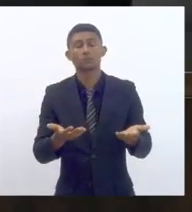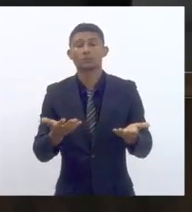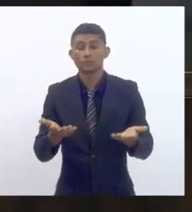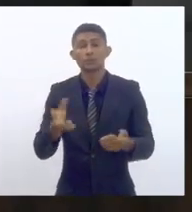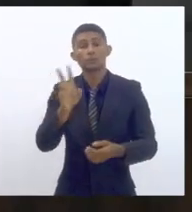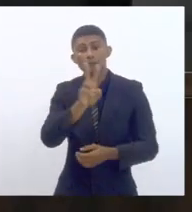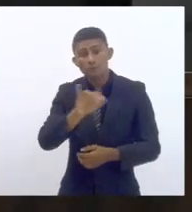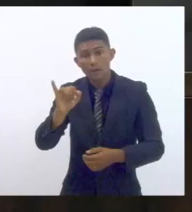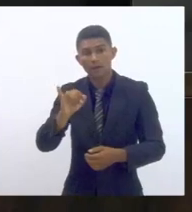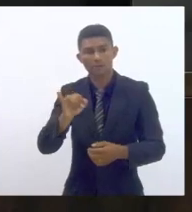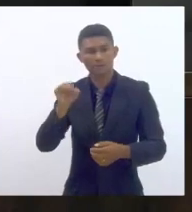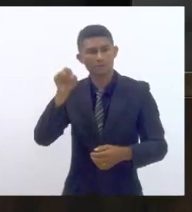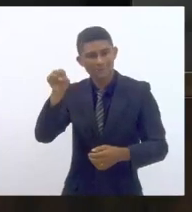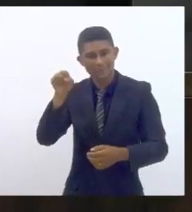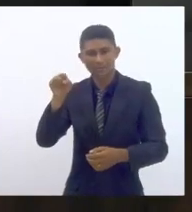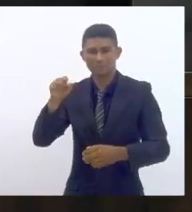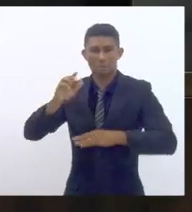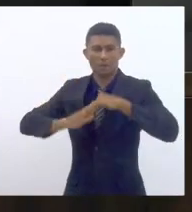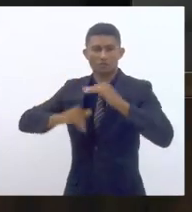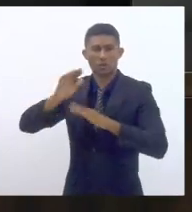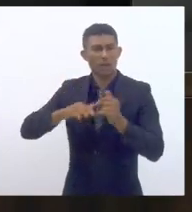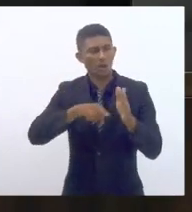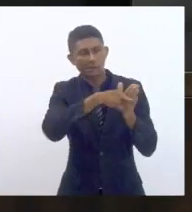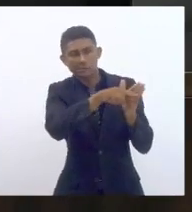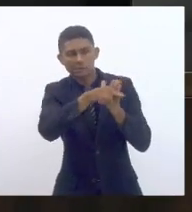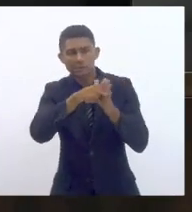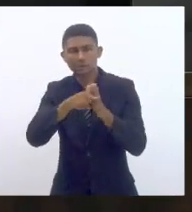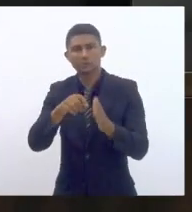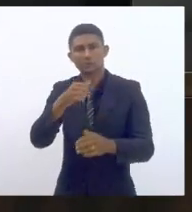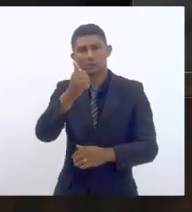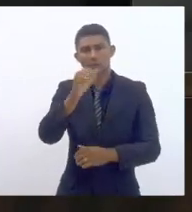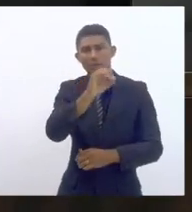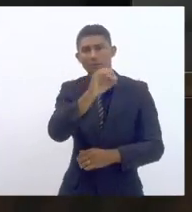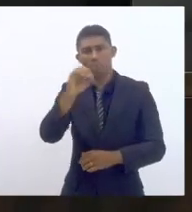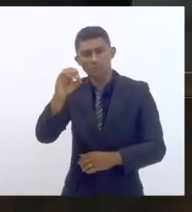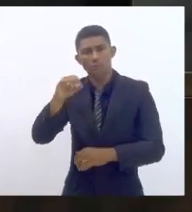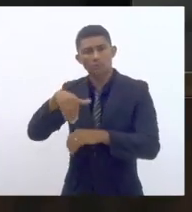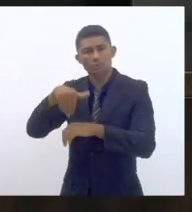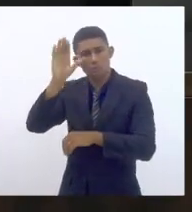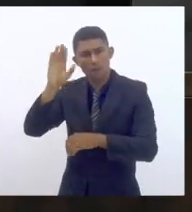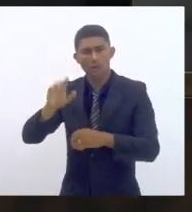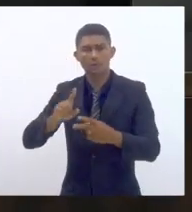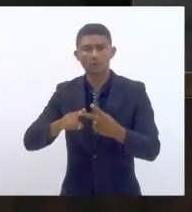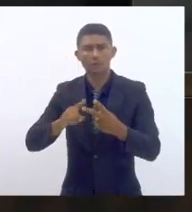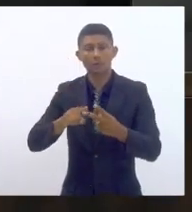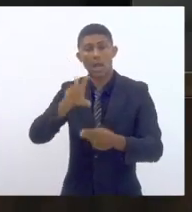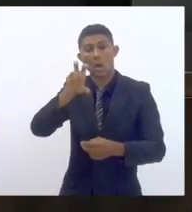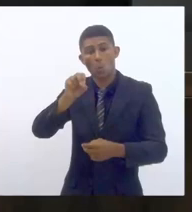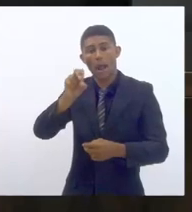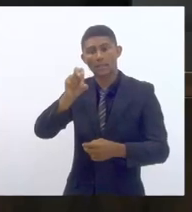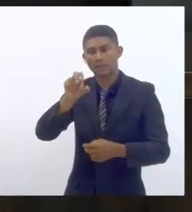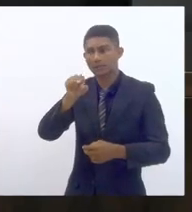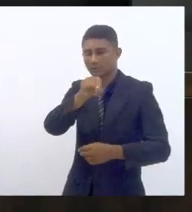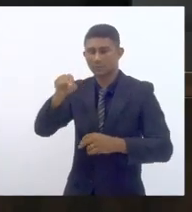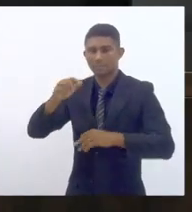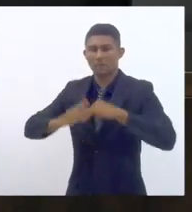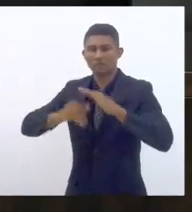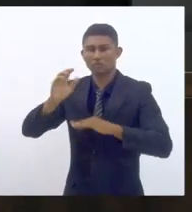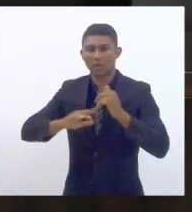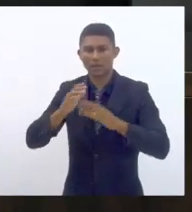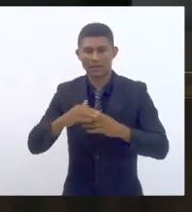1.000 inspetores para o TAF, mais 1.500 investigadores, 50 técnicos de necrópsia e